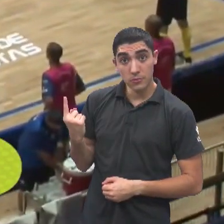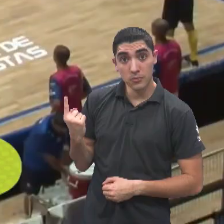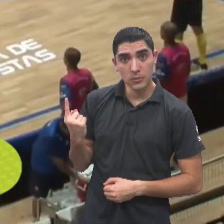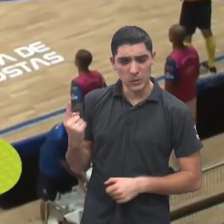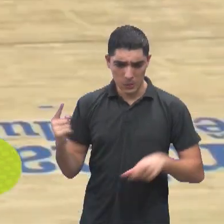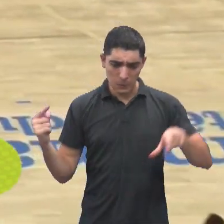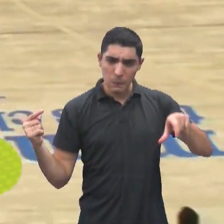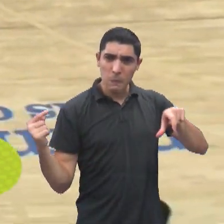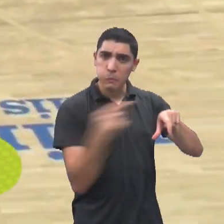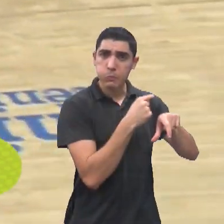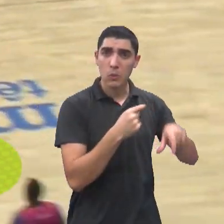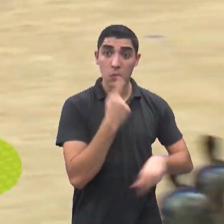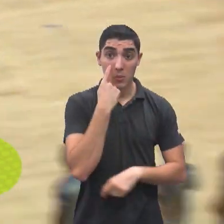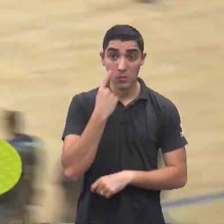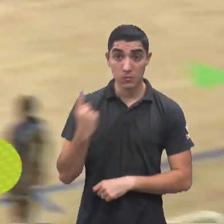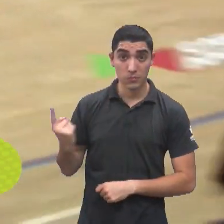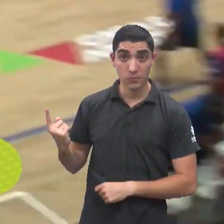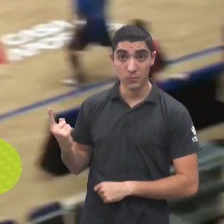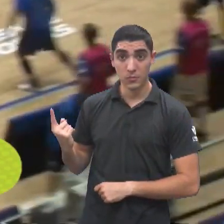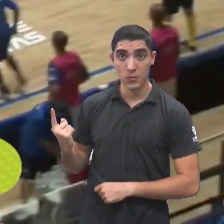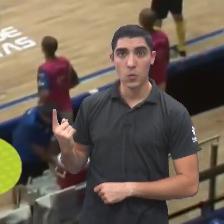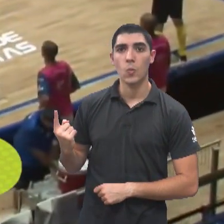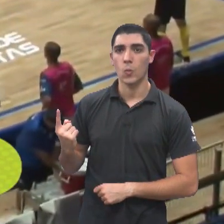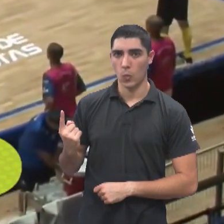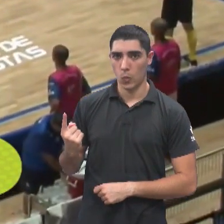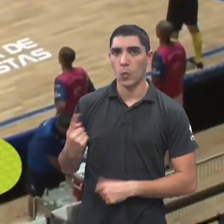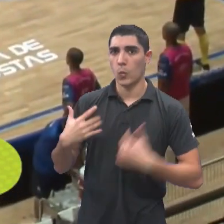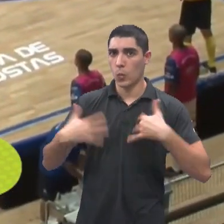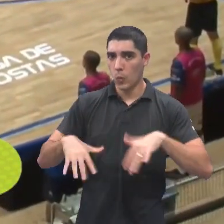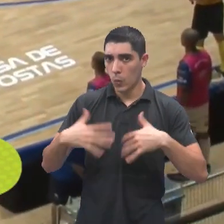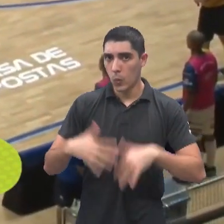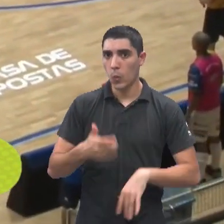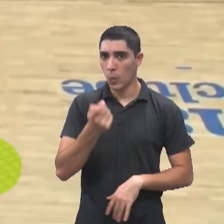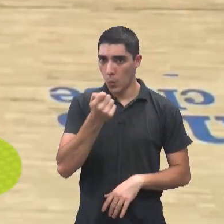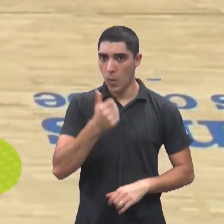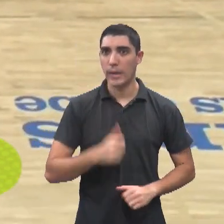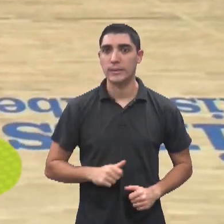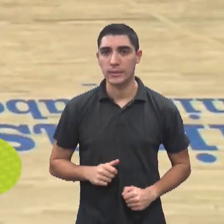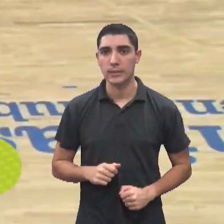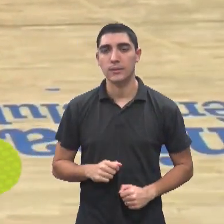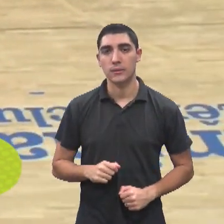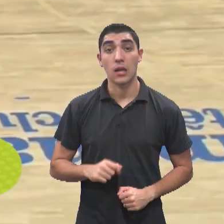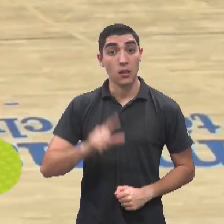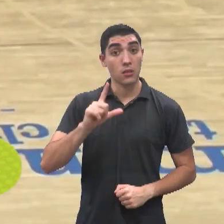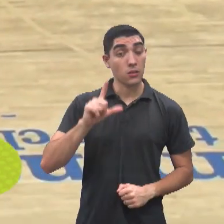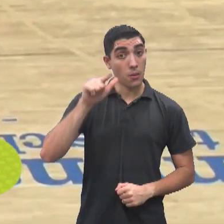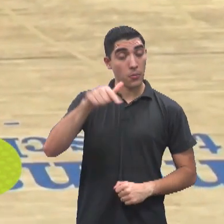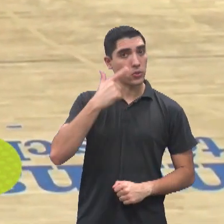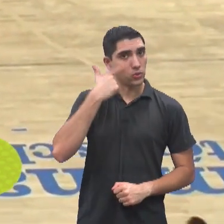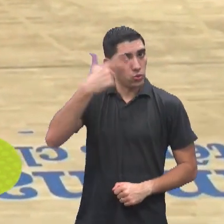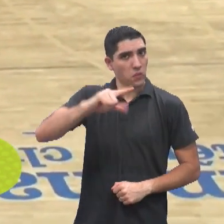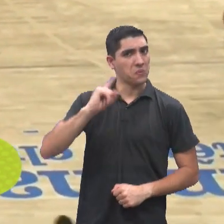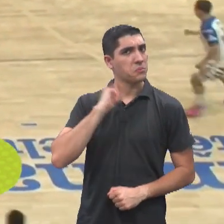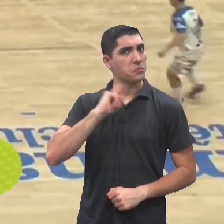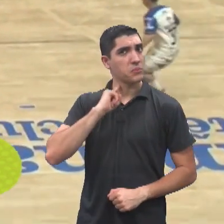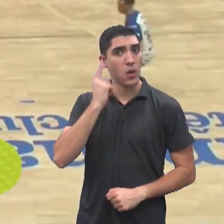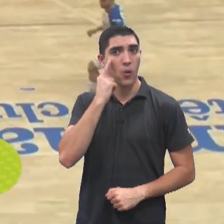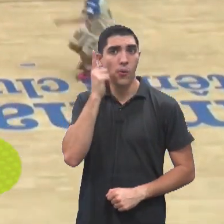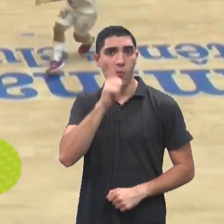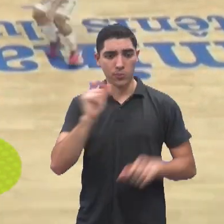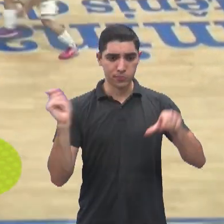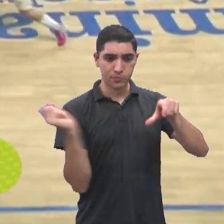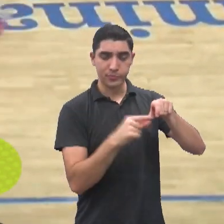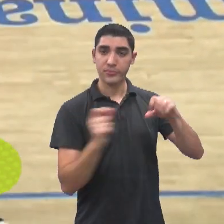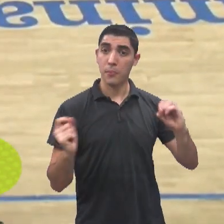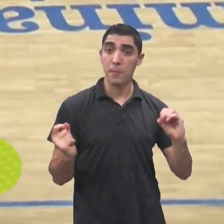do meio da rua, assustando o goleiro David. Essa passou perto. No lance seguinte, o Minas abriu o placar. Na jogada pelo